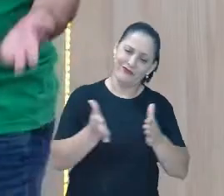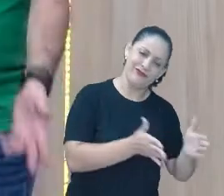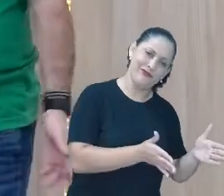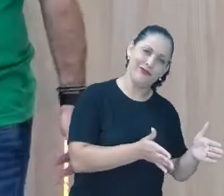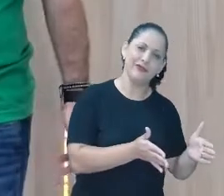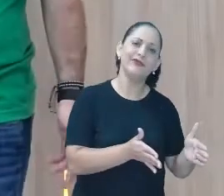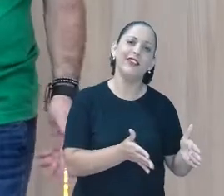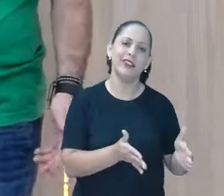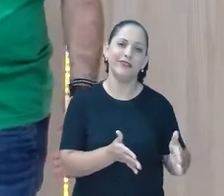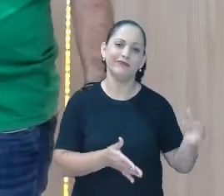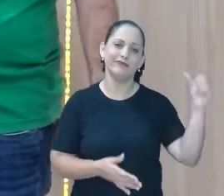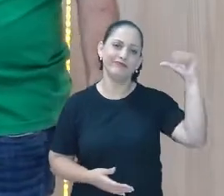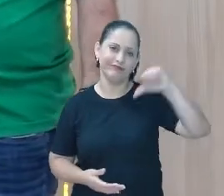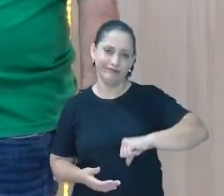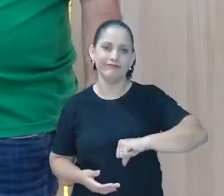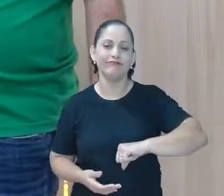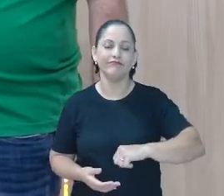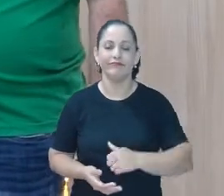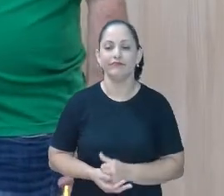para o povo, né?